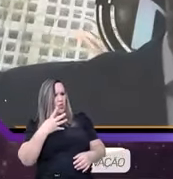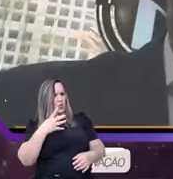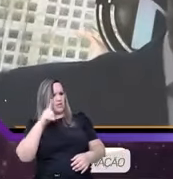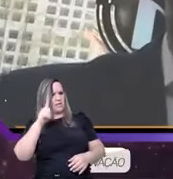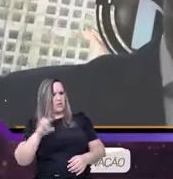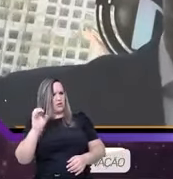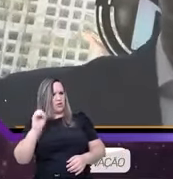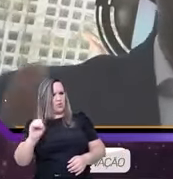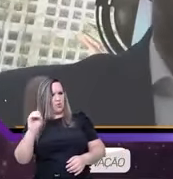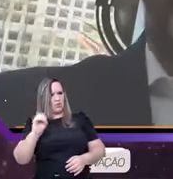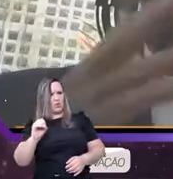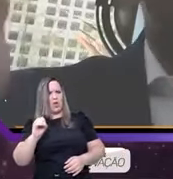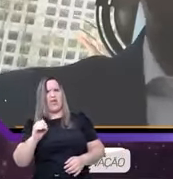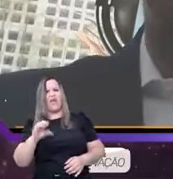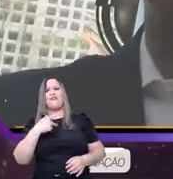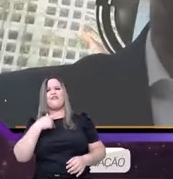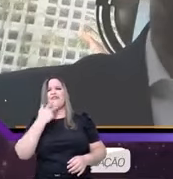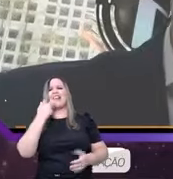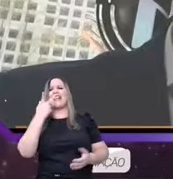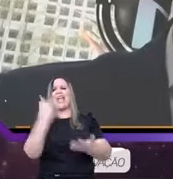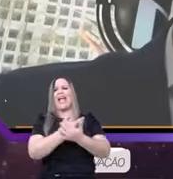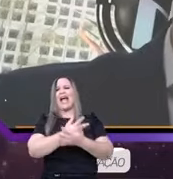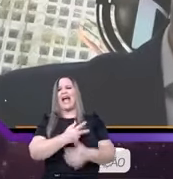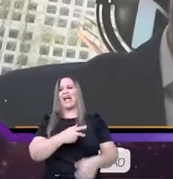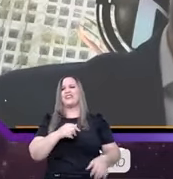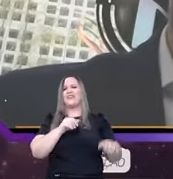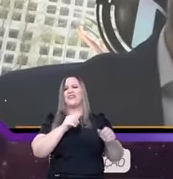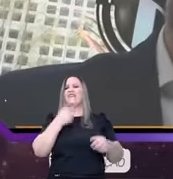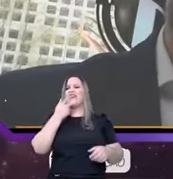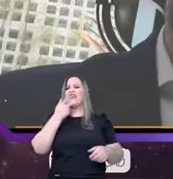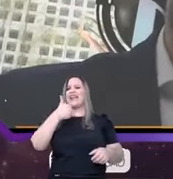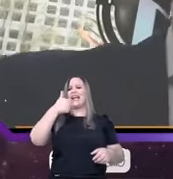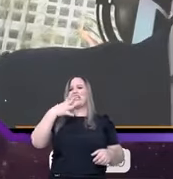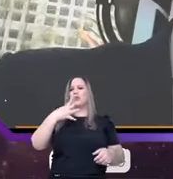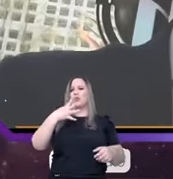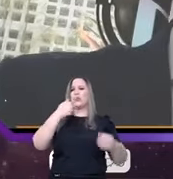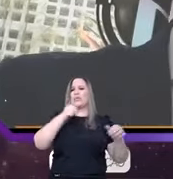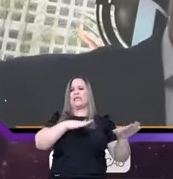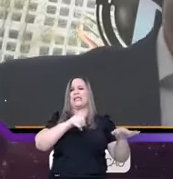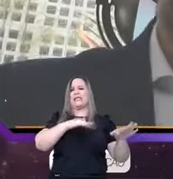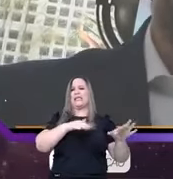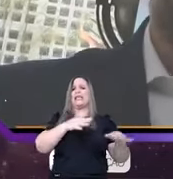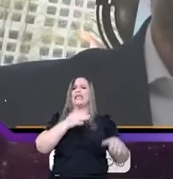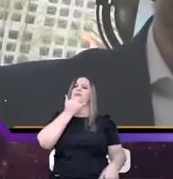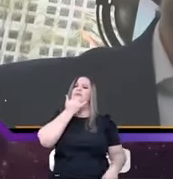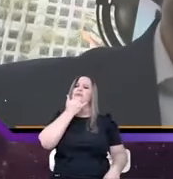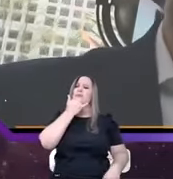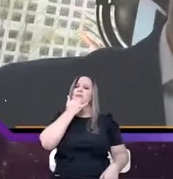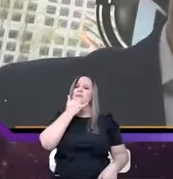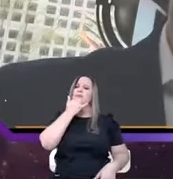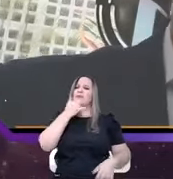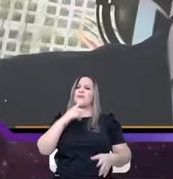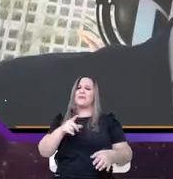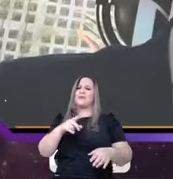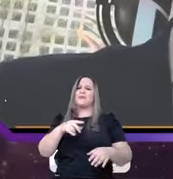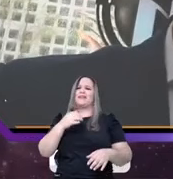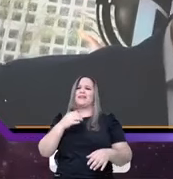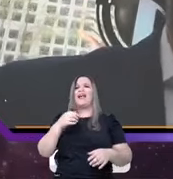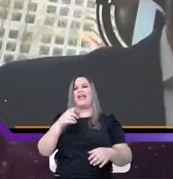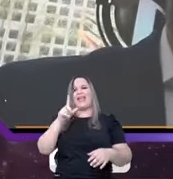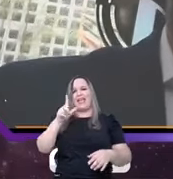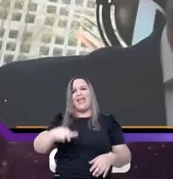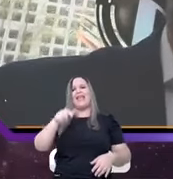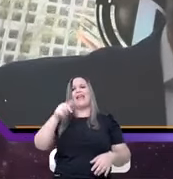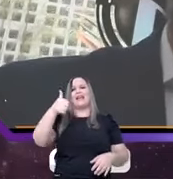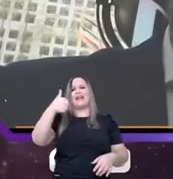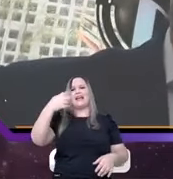14/10. Eu falei 14/9, 14/9 nós já passamos, né? Não dá para viajar no passado aqui, no tempo. Podemos até